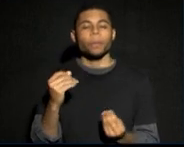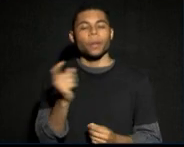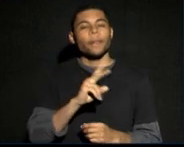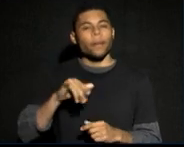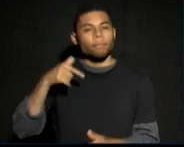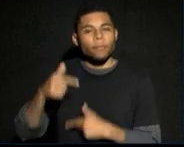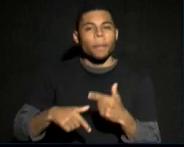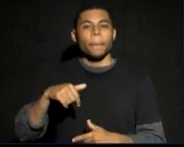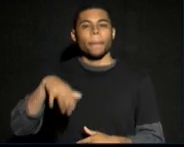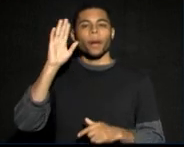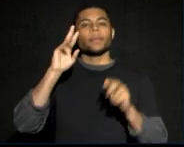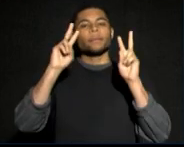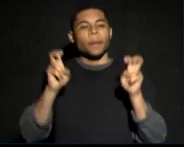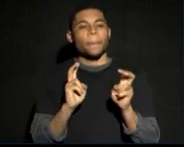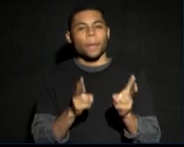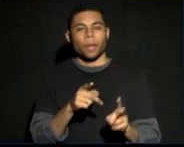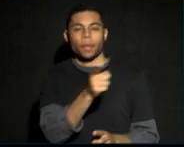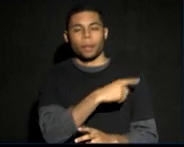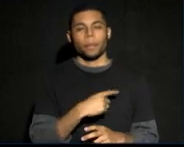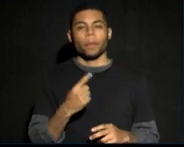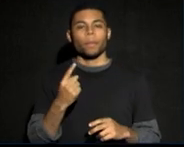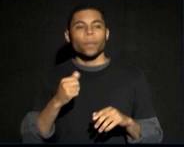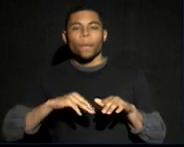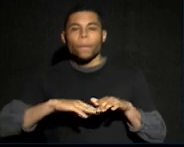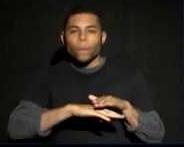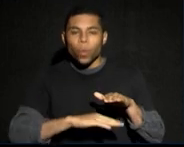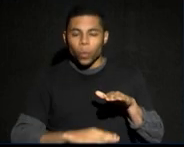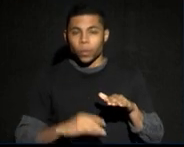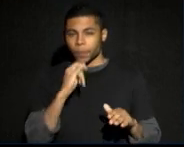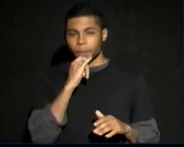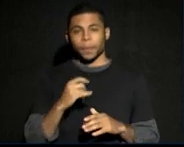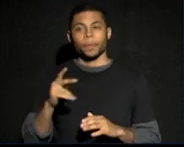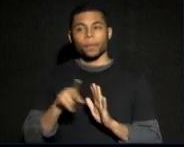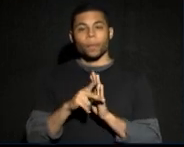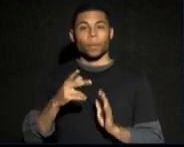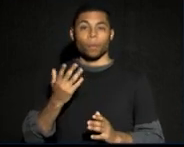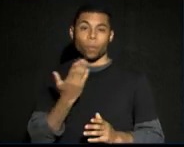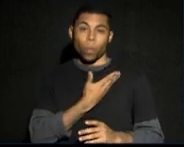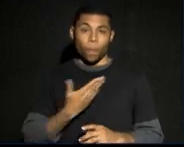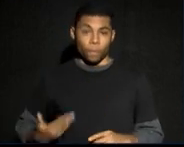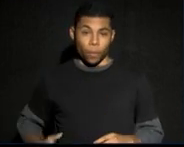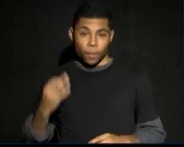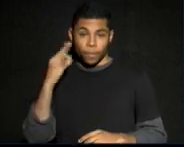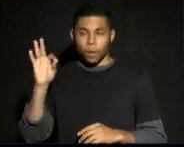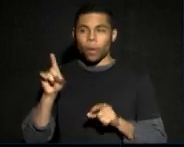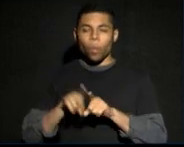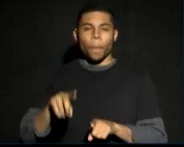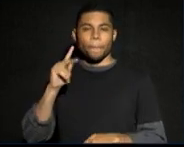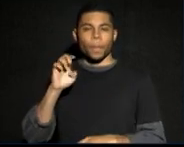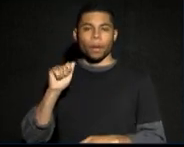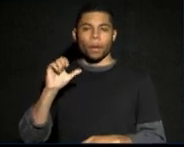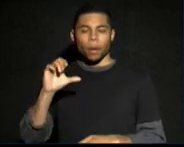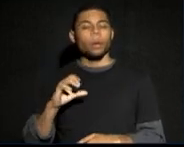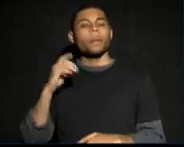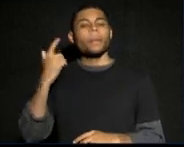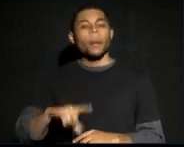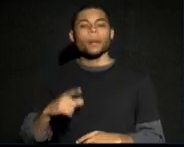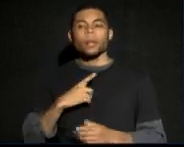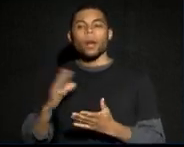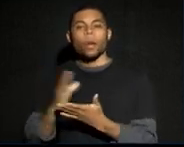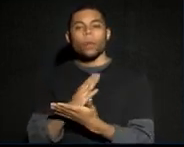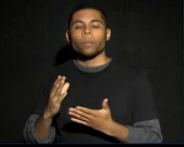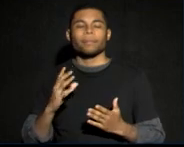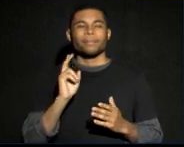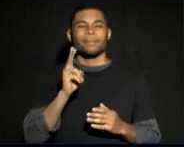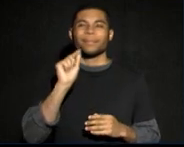bem enfaticamente através desses Fundos seja fundos com recursos do Governo Federal como é o caso do PAC como alguns Fundos que a